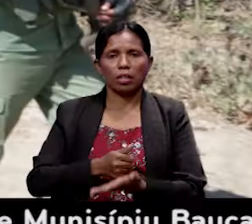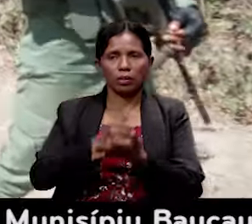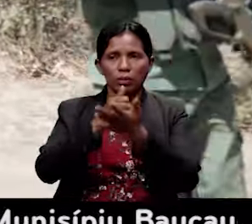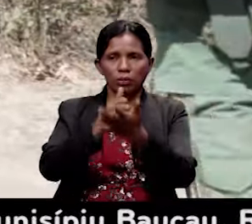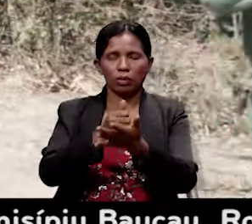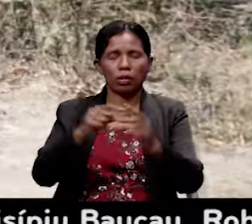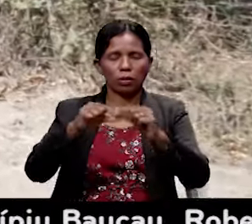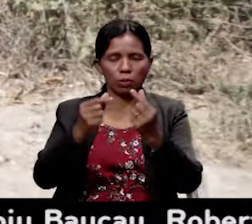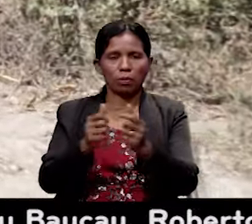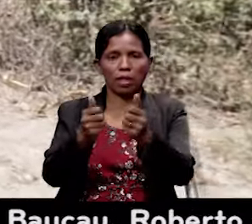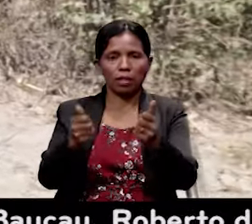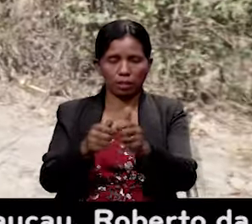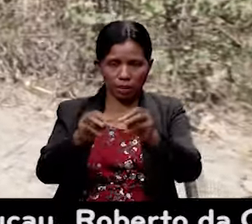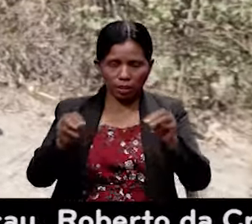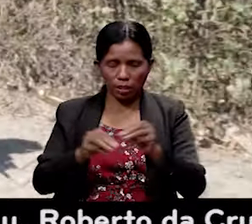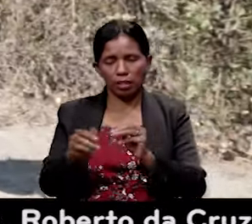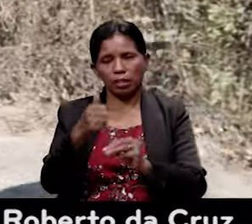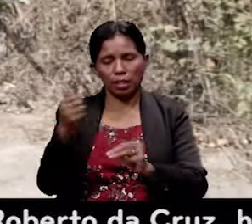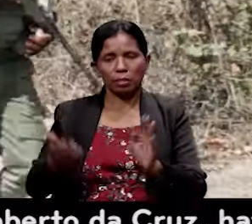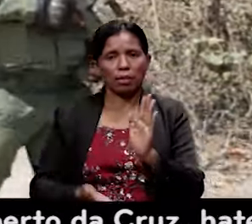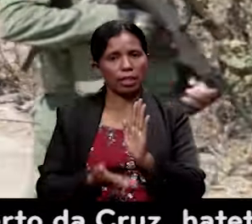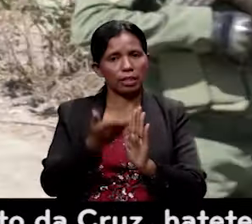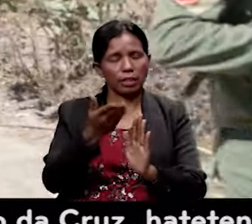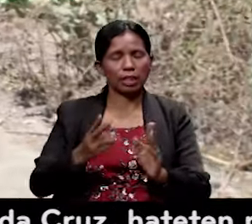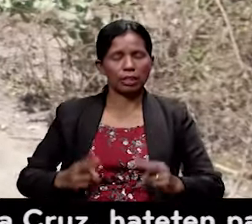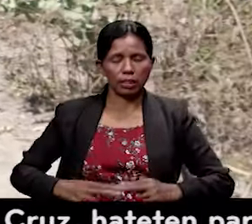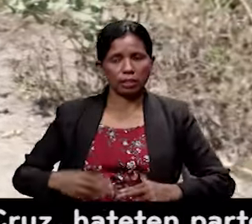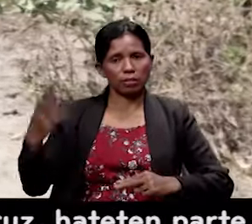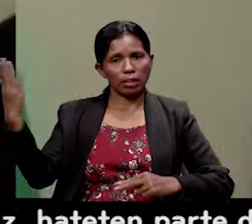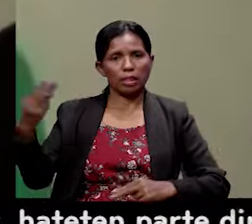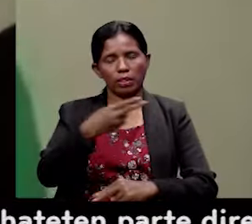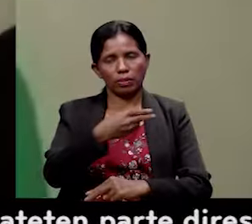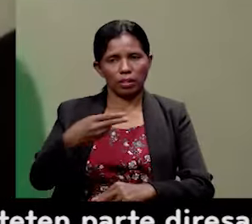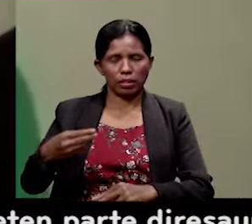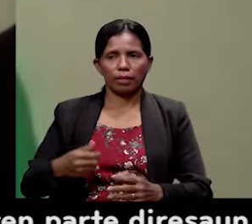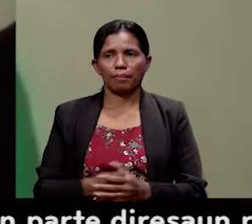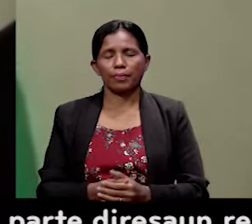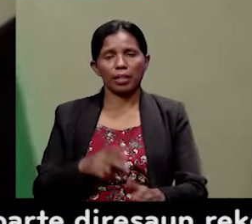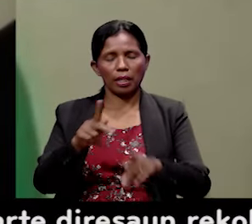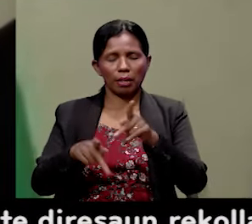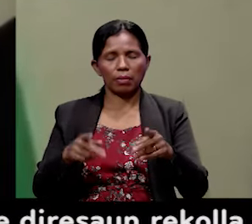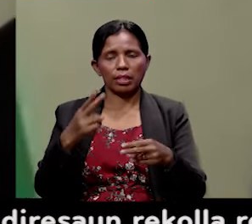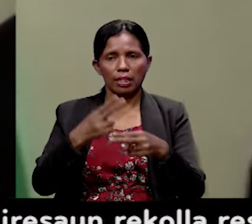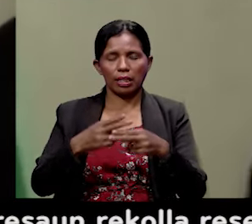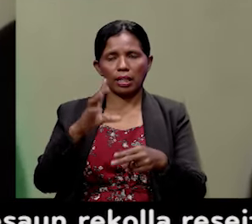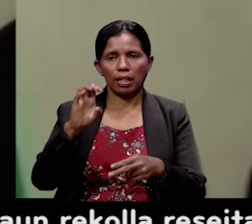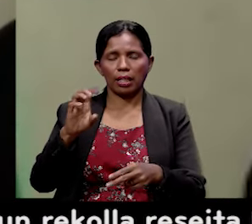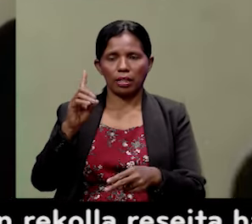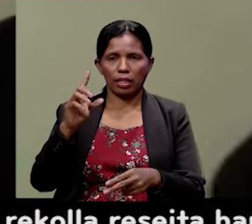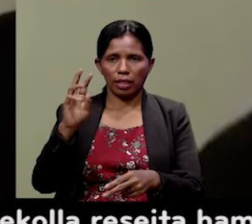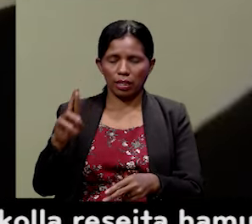elemento grupo arte marcial Balung, ato bahasa Sintu e atambo Indonésia. Cidadão Sirané, inicial EDR,